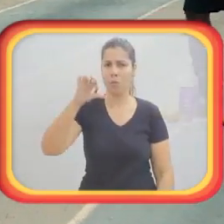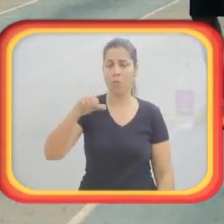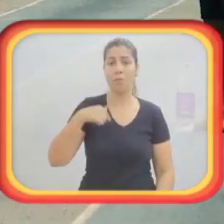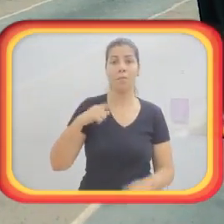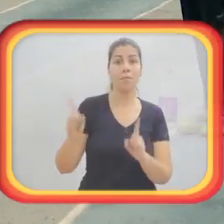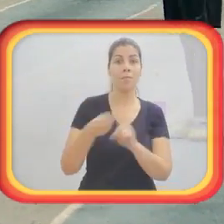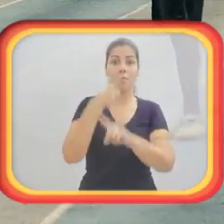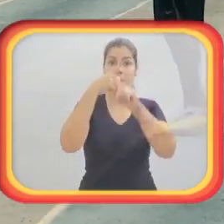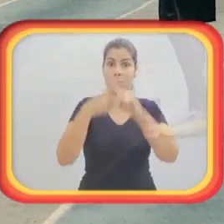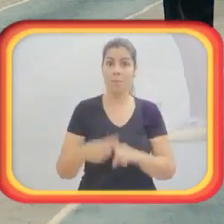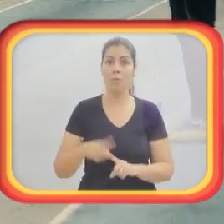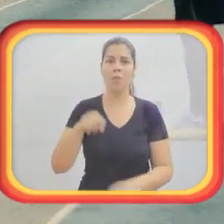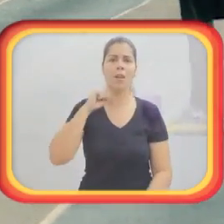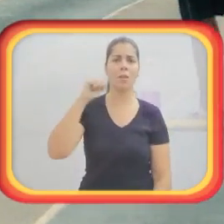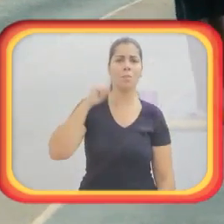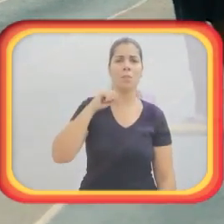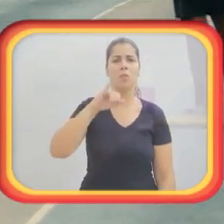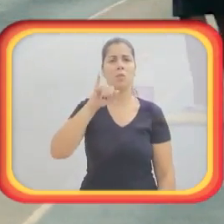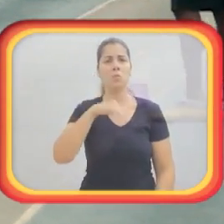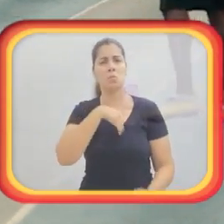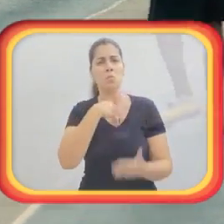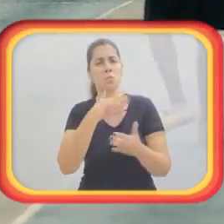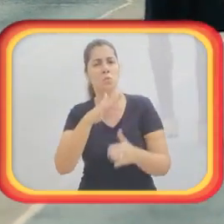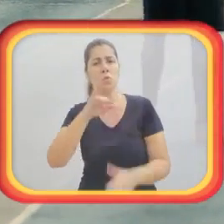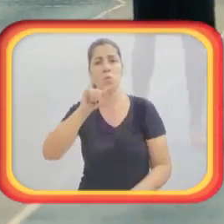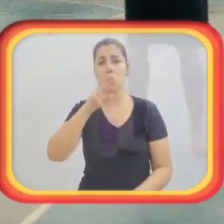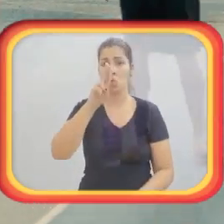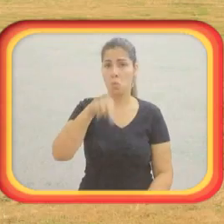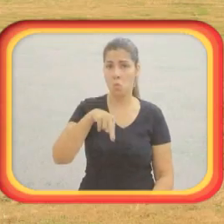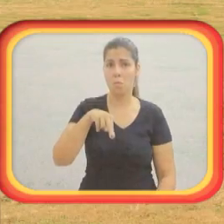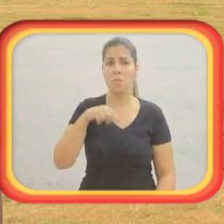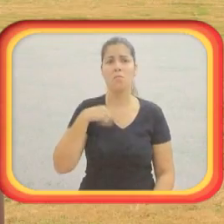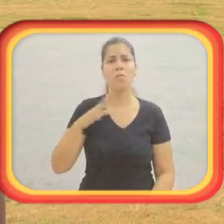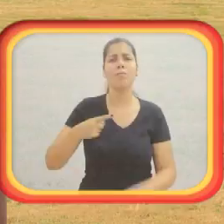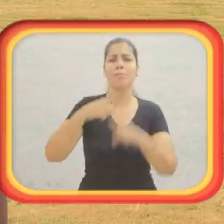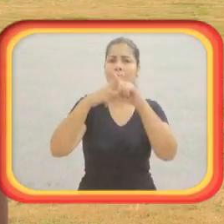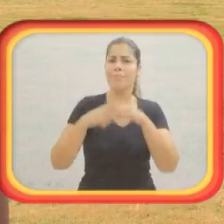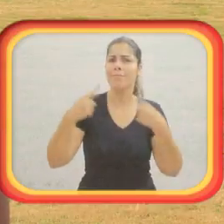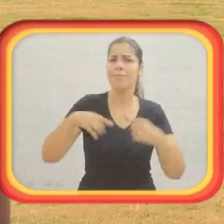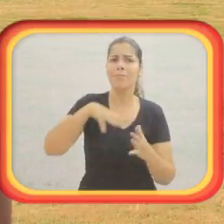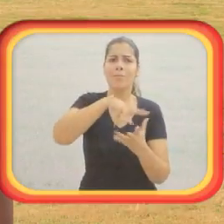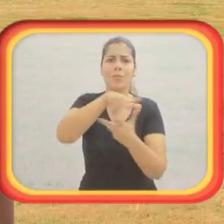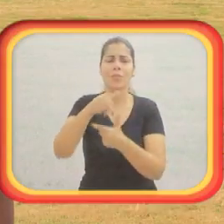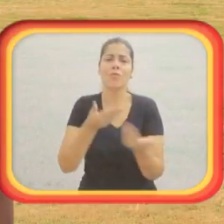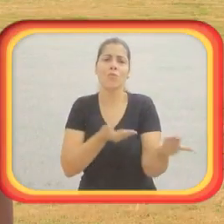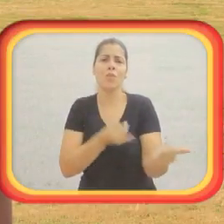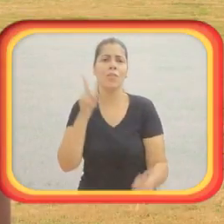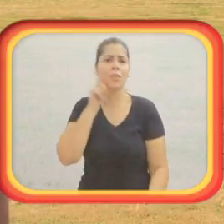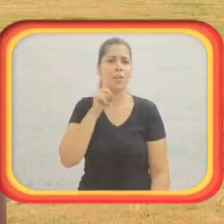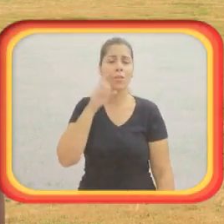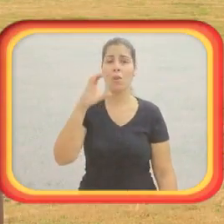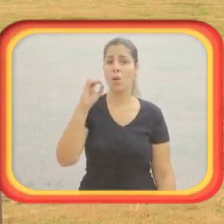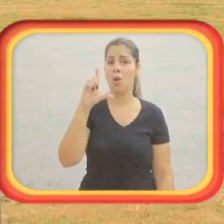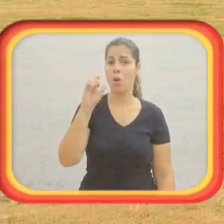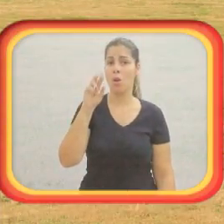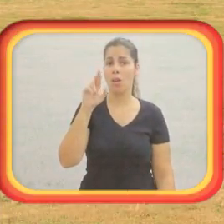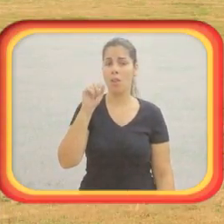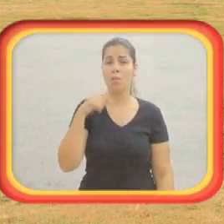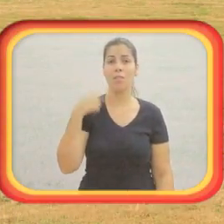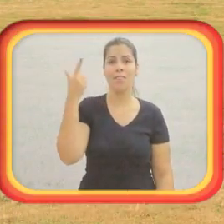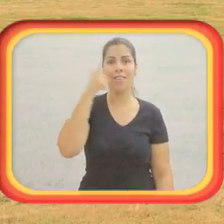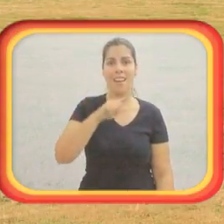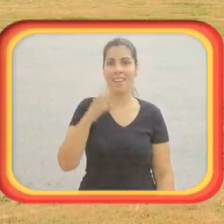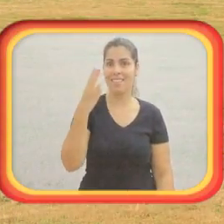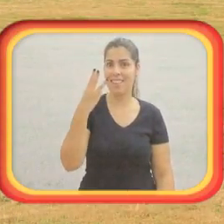competição foi em abril e em junho eu já estava competindo o Mundial de Jovens nos Estados Unidos, Colorado. Ganhei as três